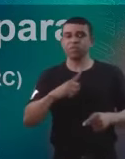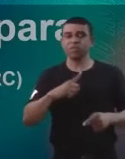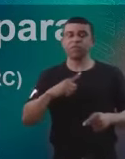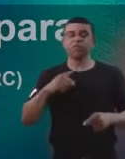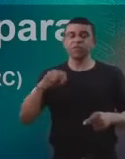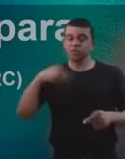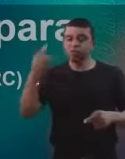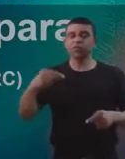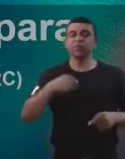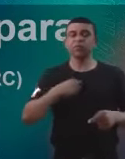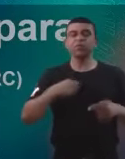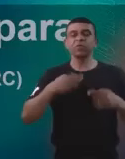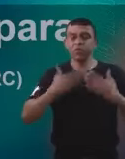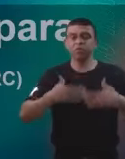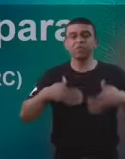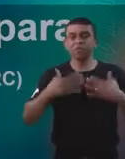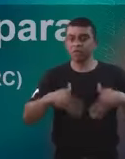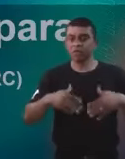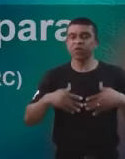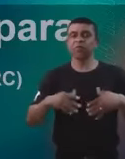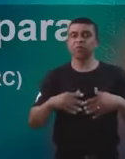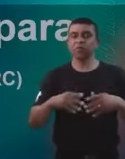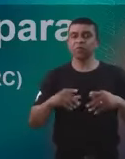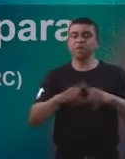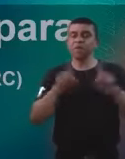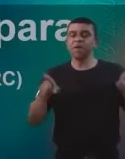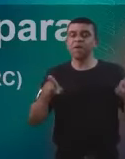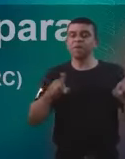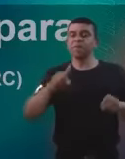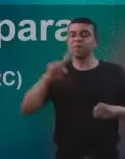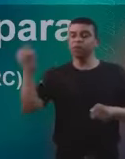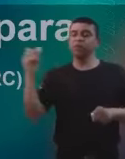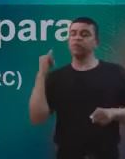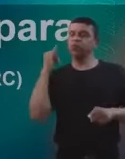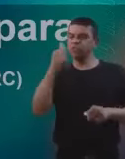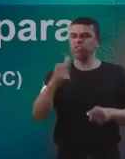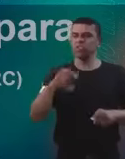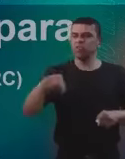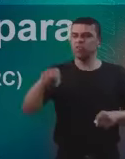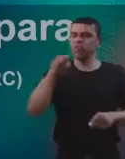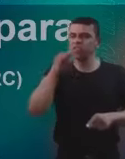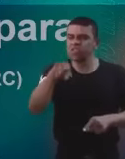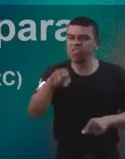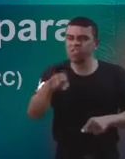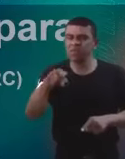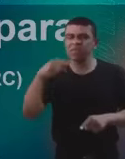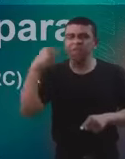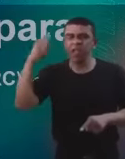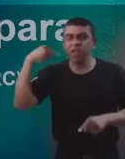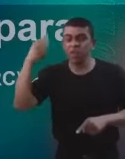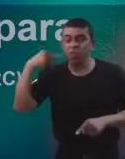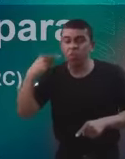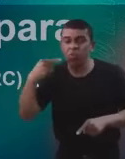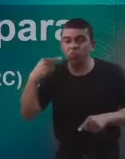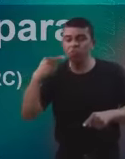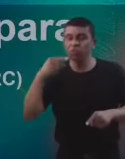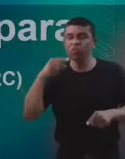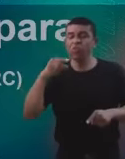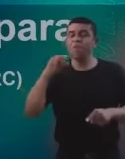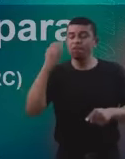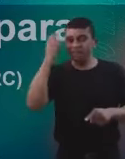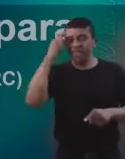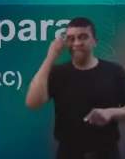disse: louco, esta noite te pedirão a tua alma, e o que tens